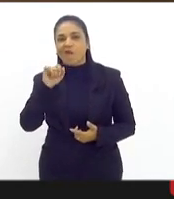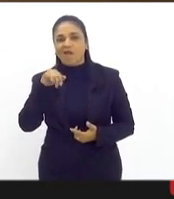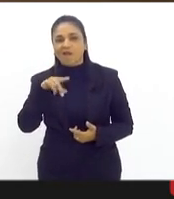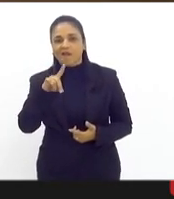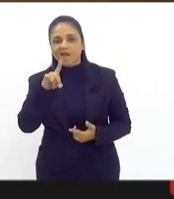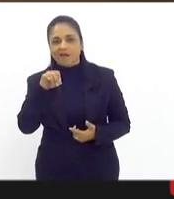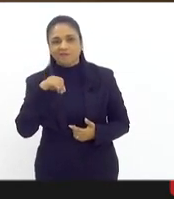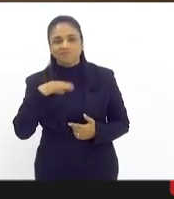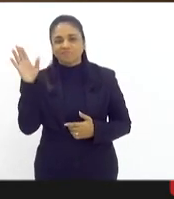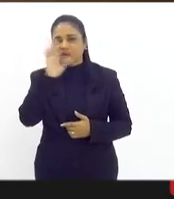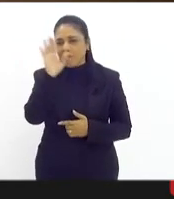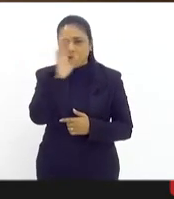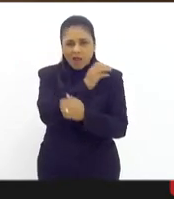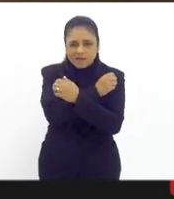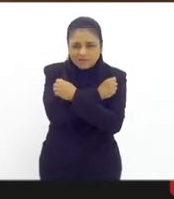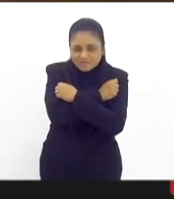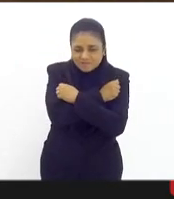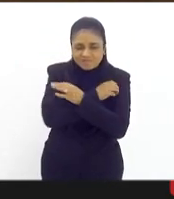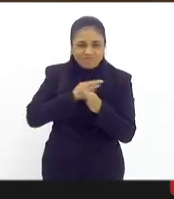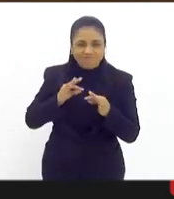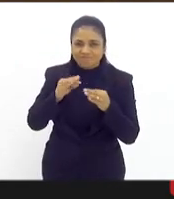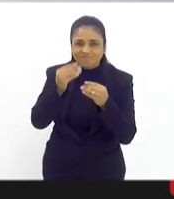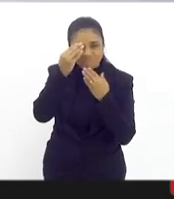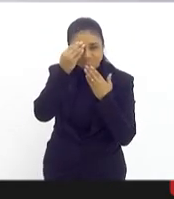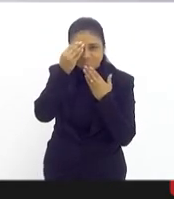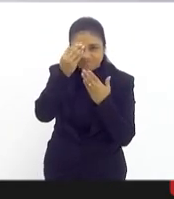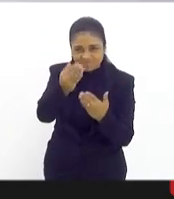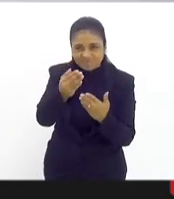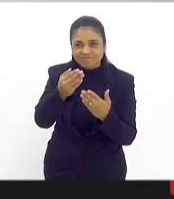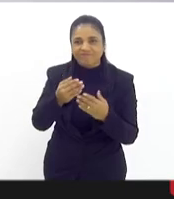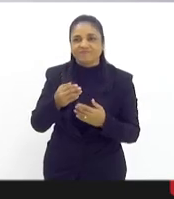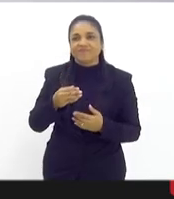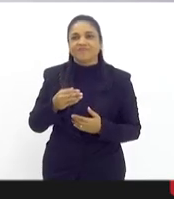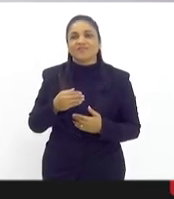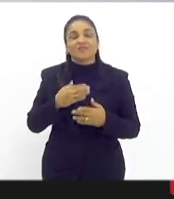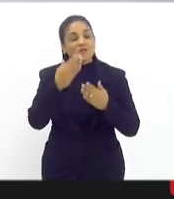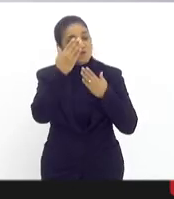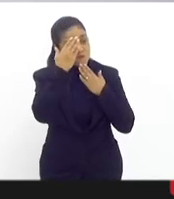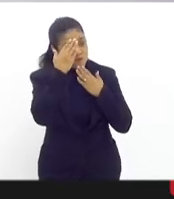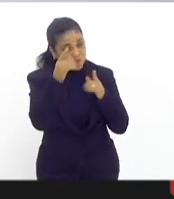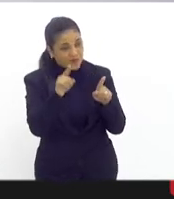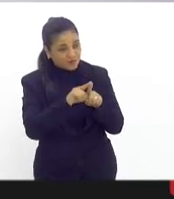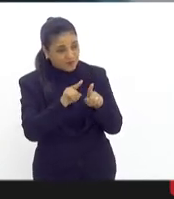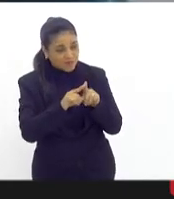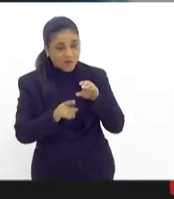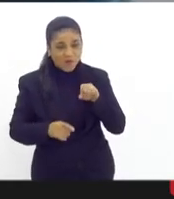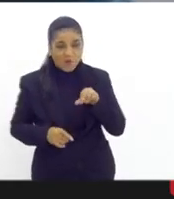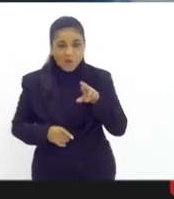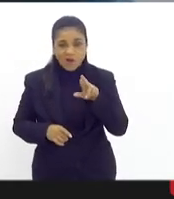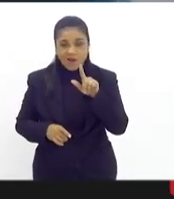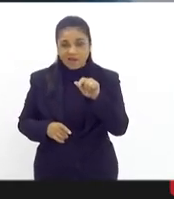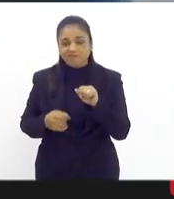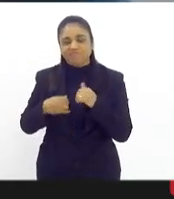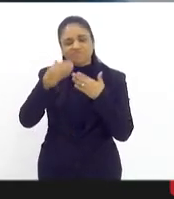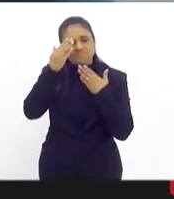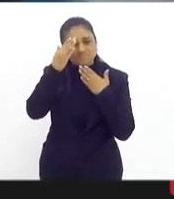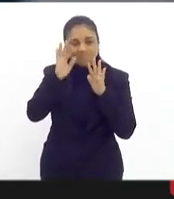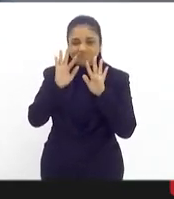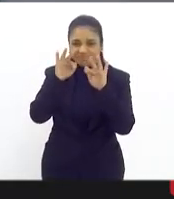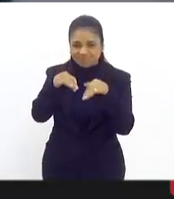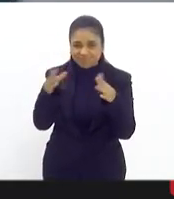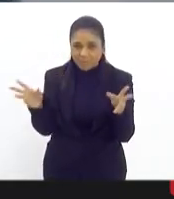Mink. Um abraço, Ingrid. Um abraço a todos. Muito obrigado. Muito obrigada. Então, Ingrid, encerra aí agradecendo a